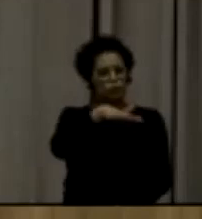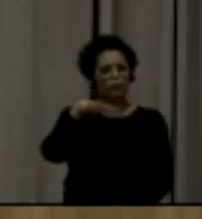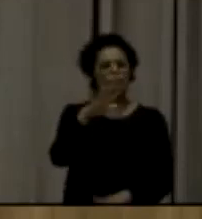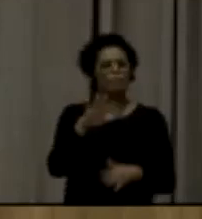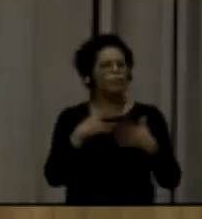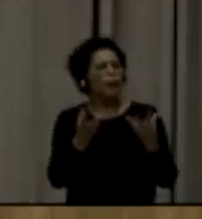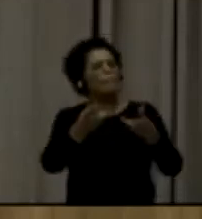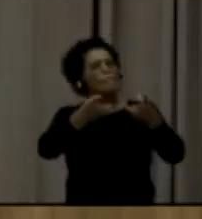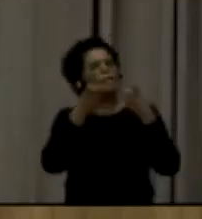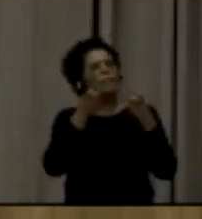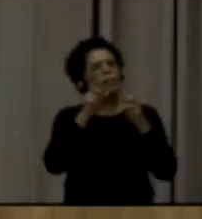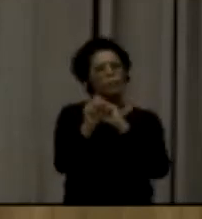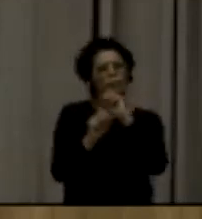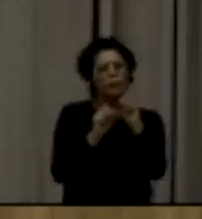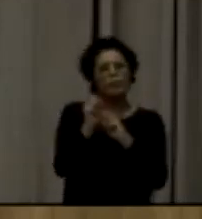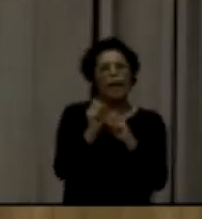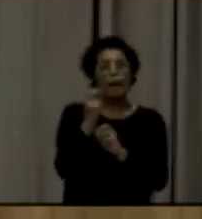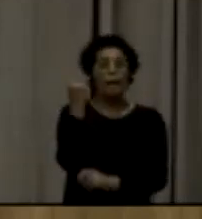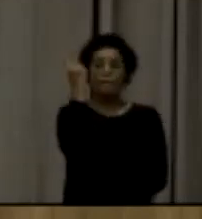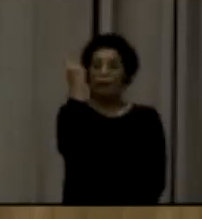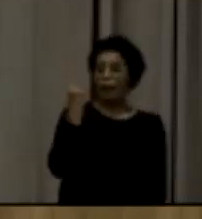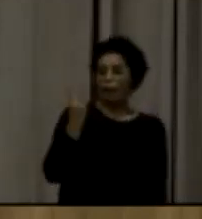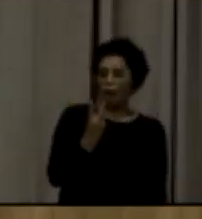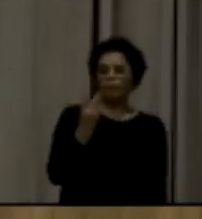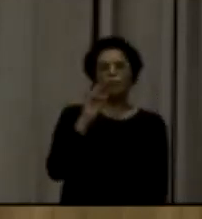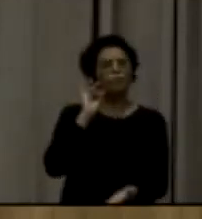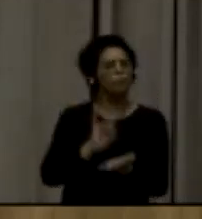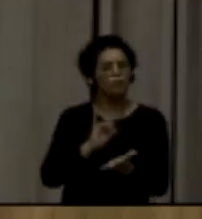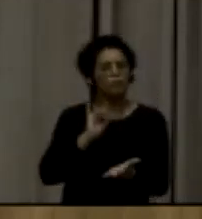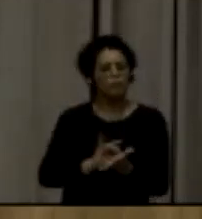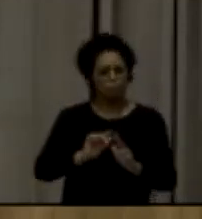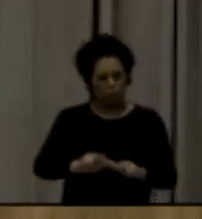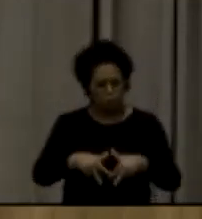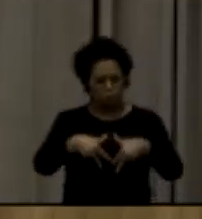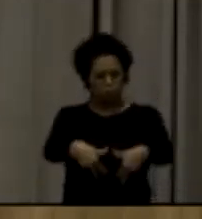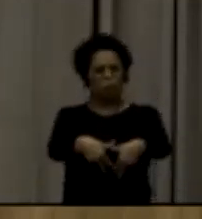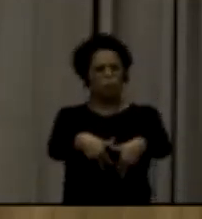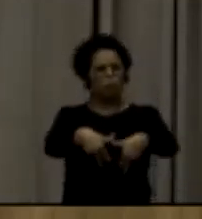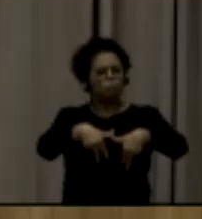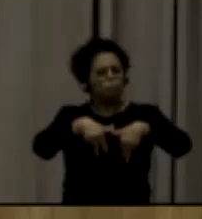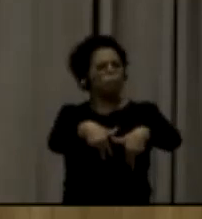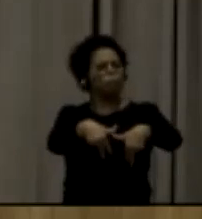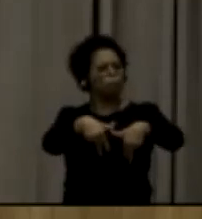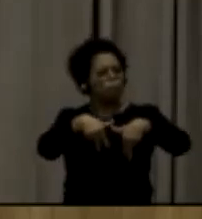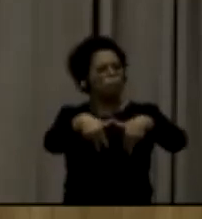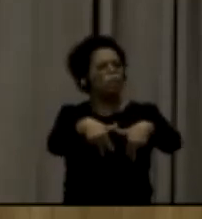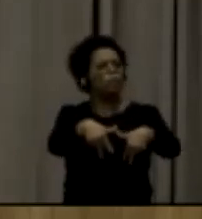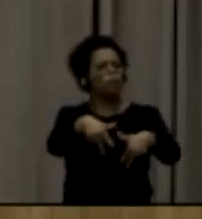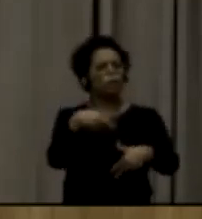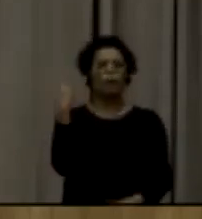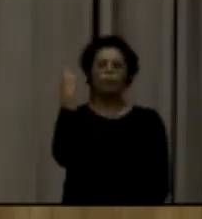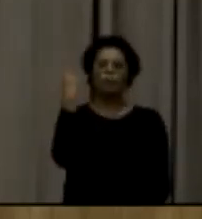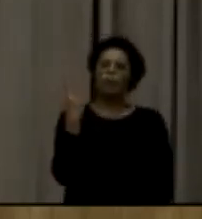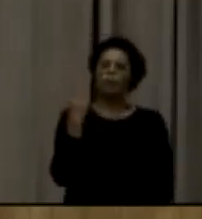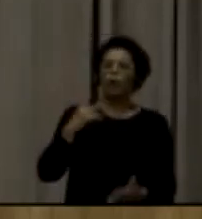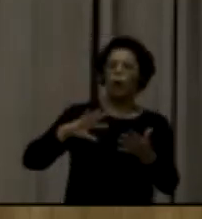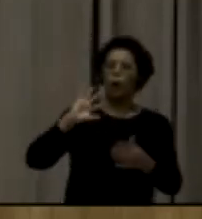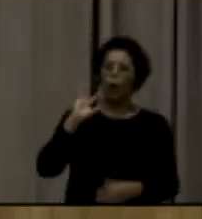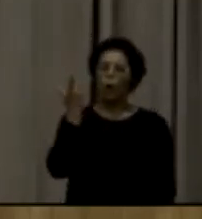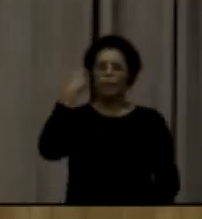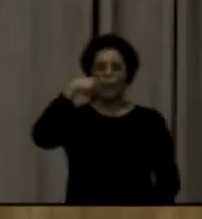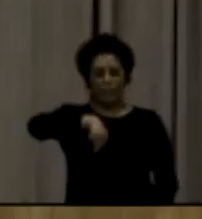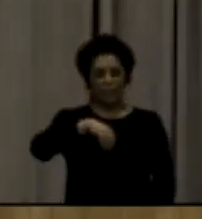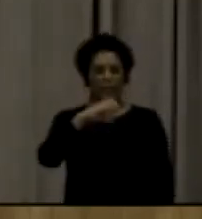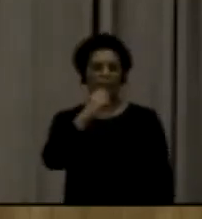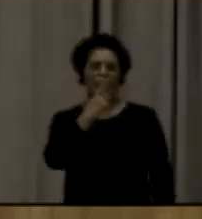deparo da seguinte forma. Valorizar, obviamente, o militante, ele valoriza exatamente o que acontece nessa reunião da